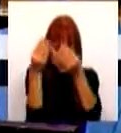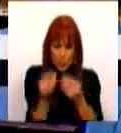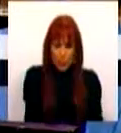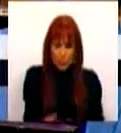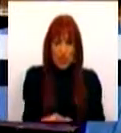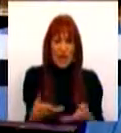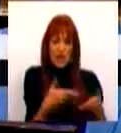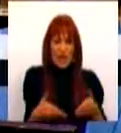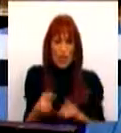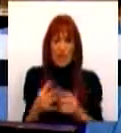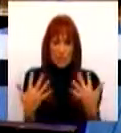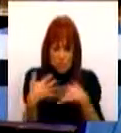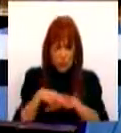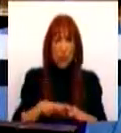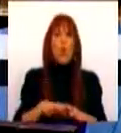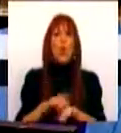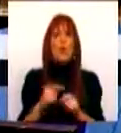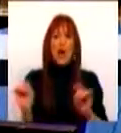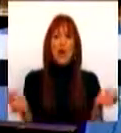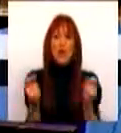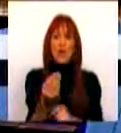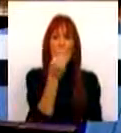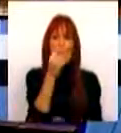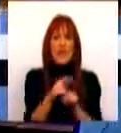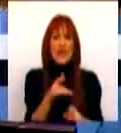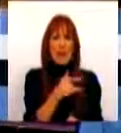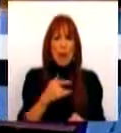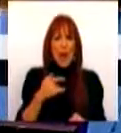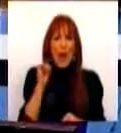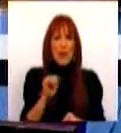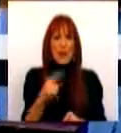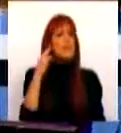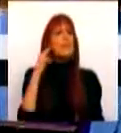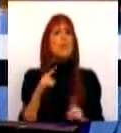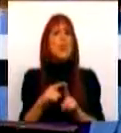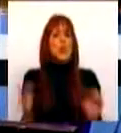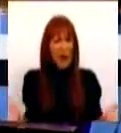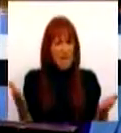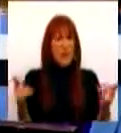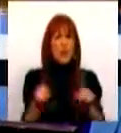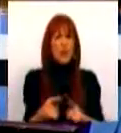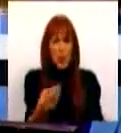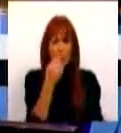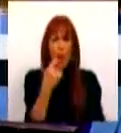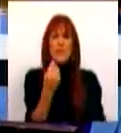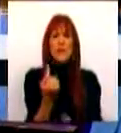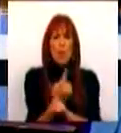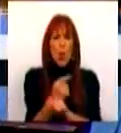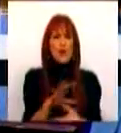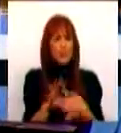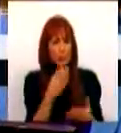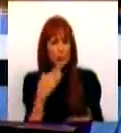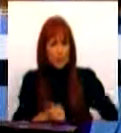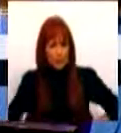elaboração de uma estratégia integrada para a promoção da alimentação saudável, que visa incentivar o consumo alimentar